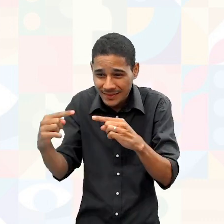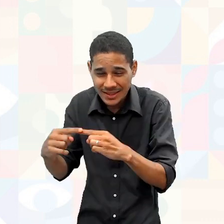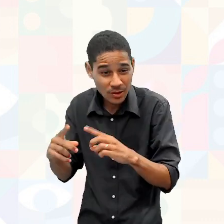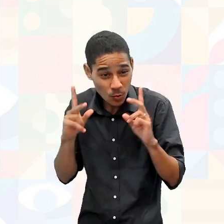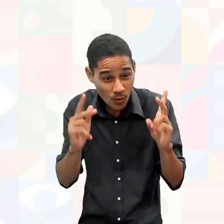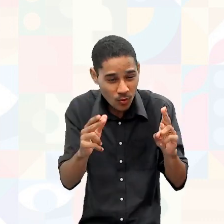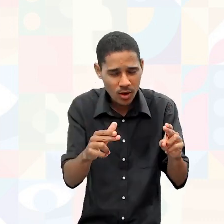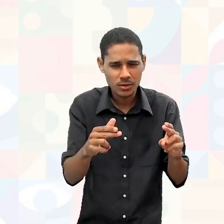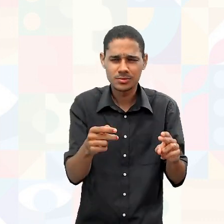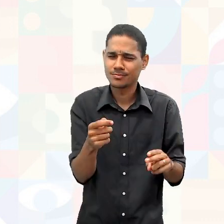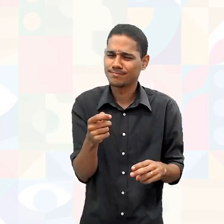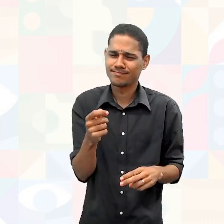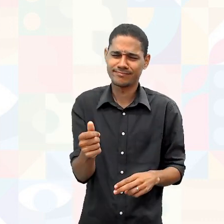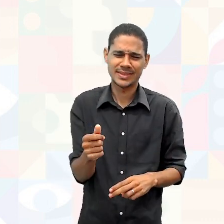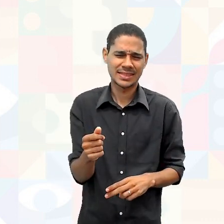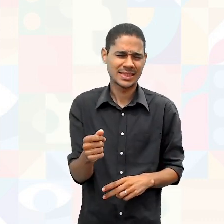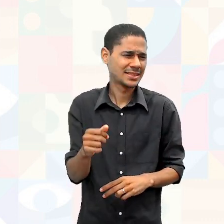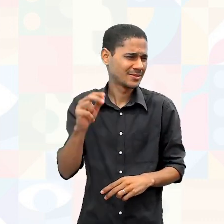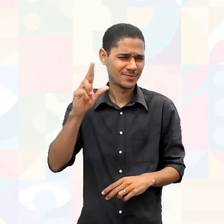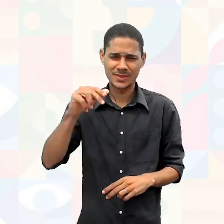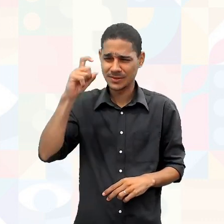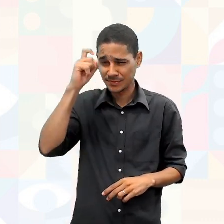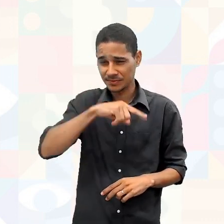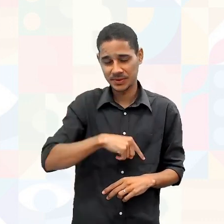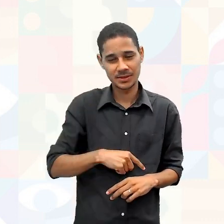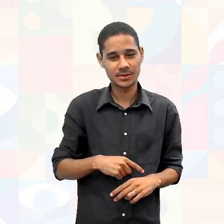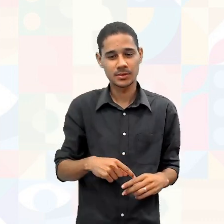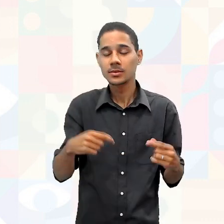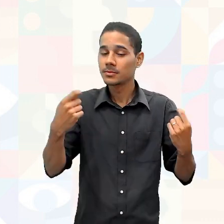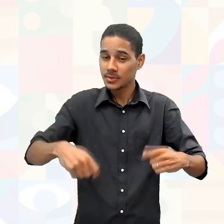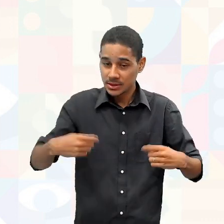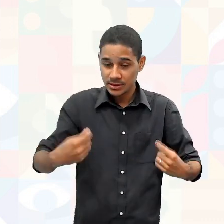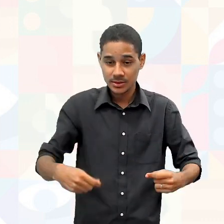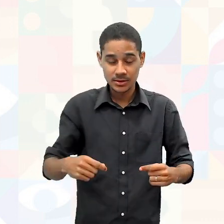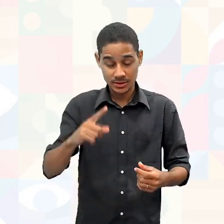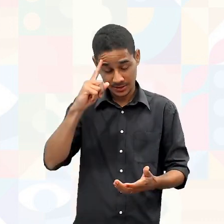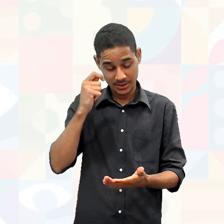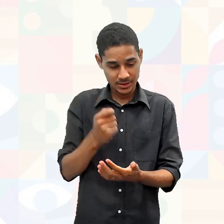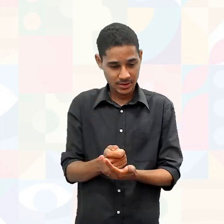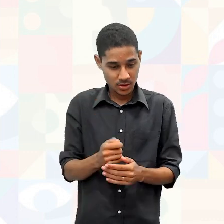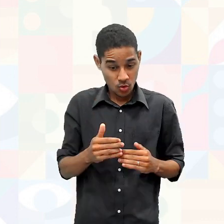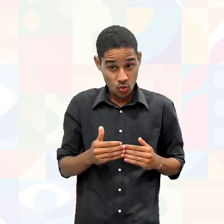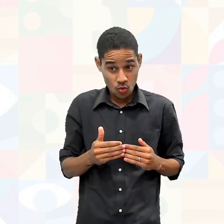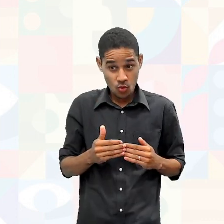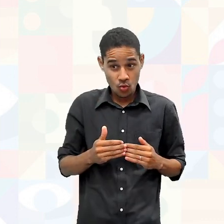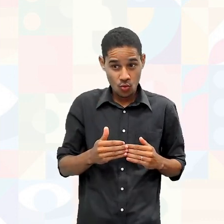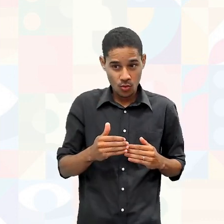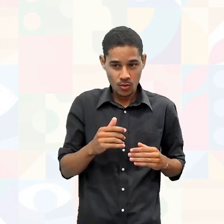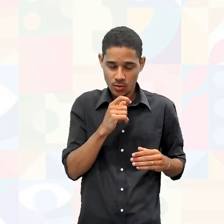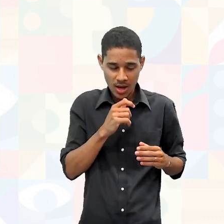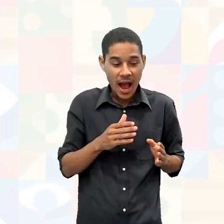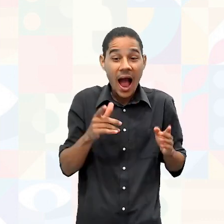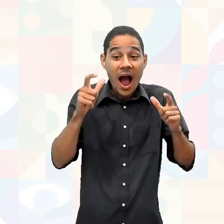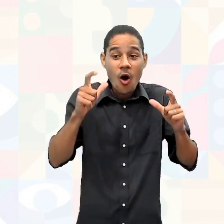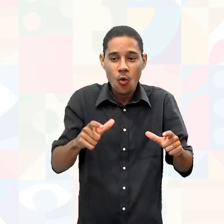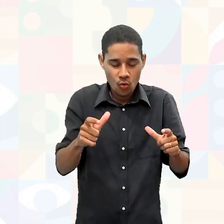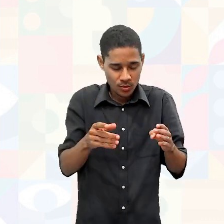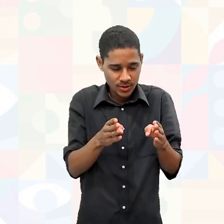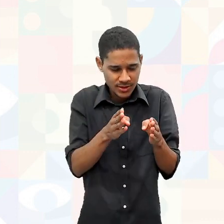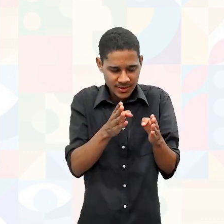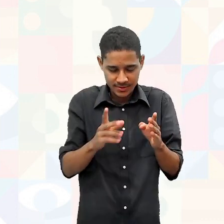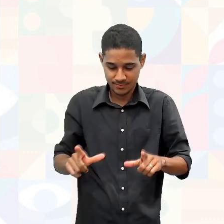pedra natural que você vai utilizar. Então você precisa definir um ponto onde vai haver o famoso trincho, o corte,